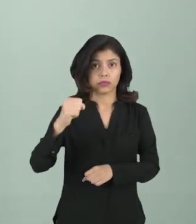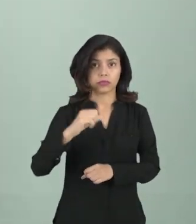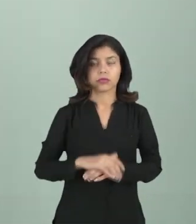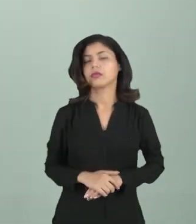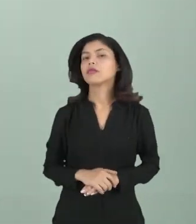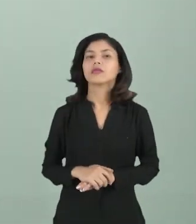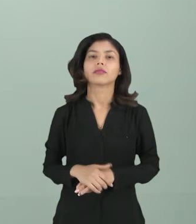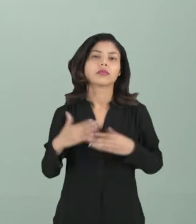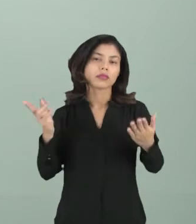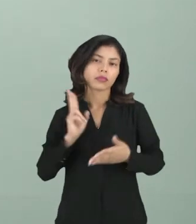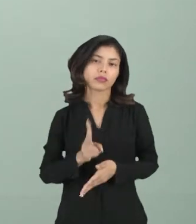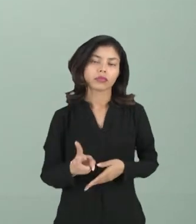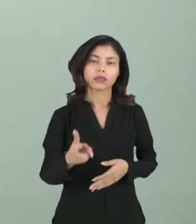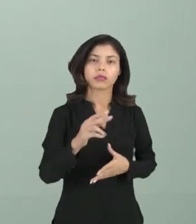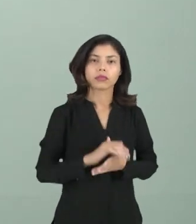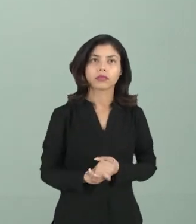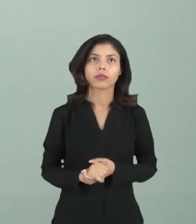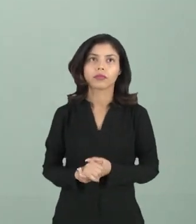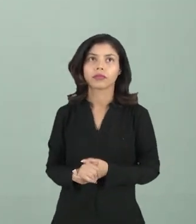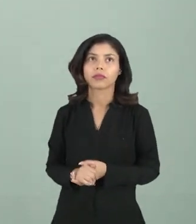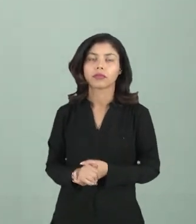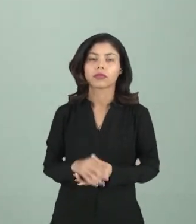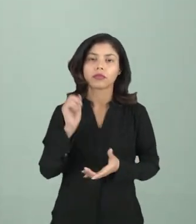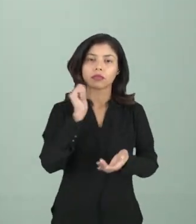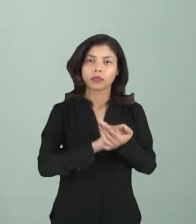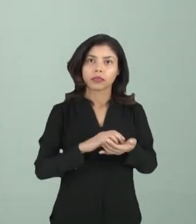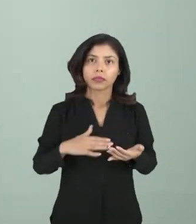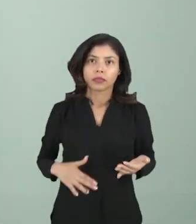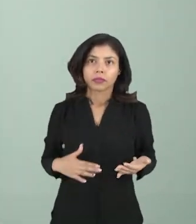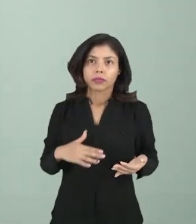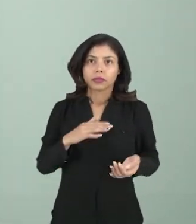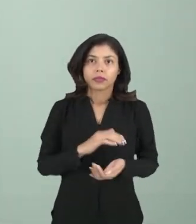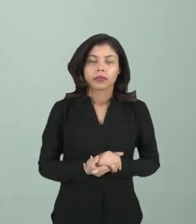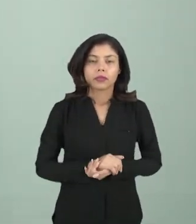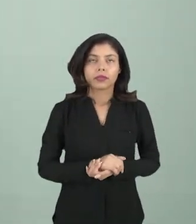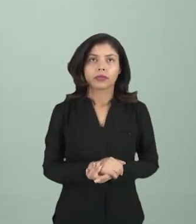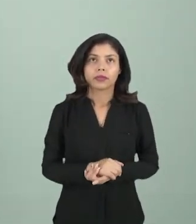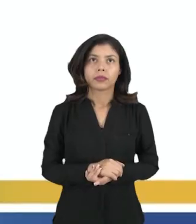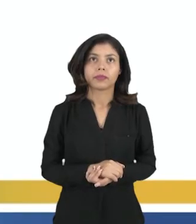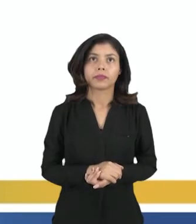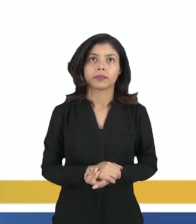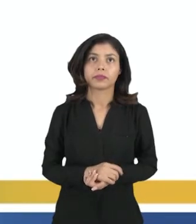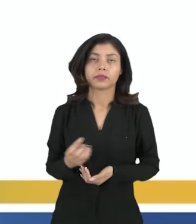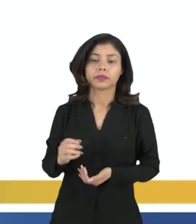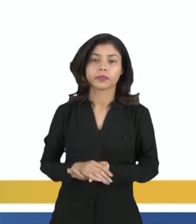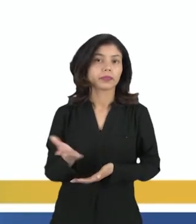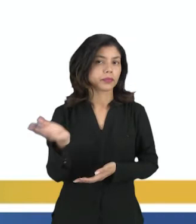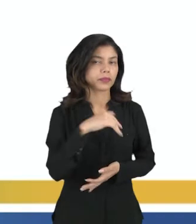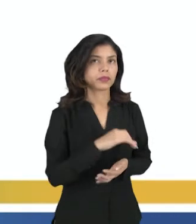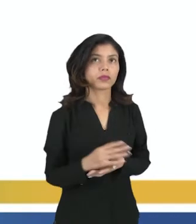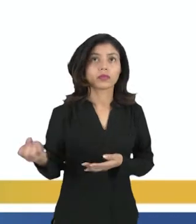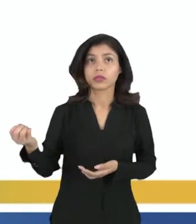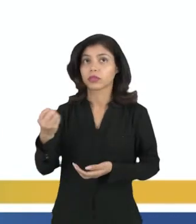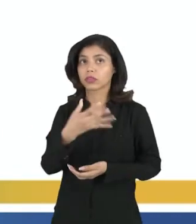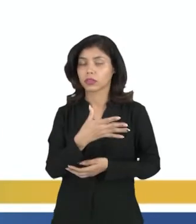1988. Dando continuidade, chegou agora o momento do nosso exercitando. Vamos lá?